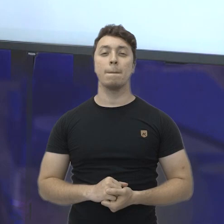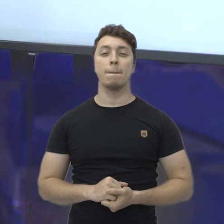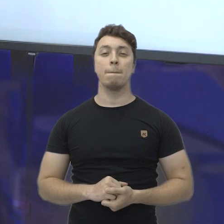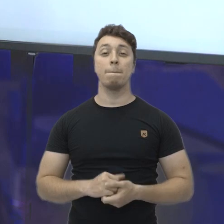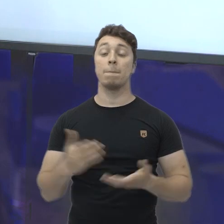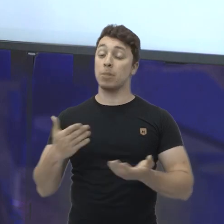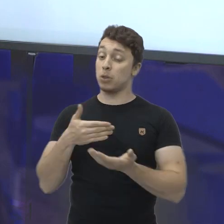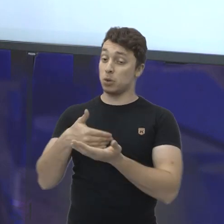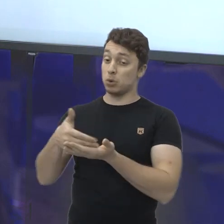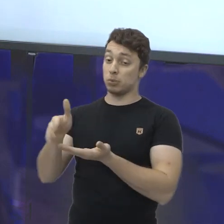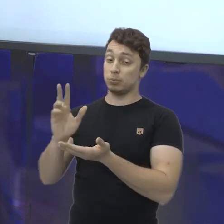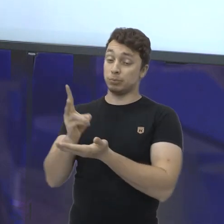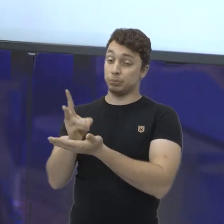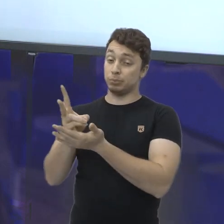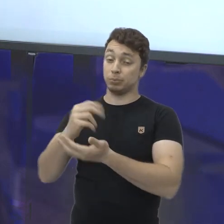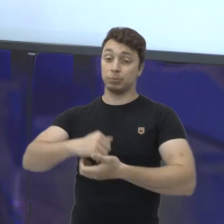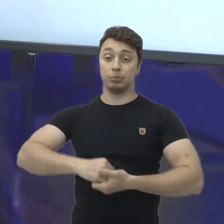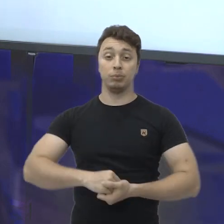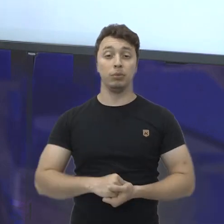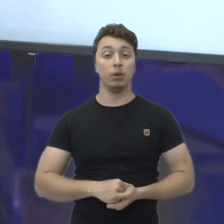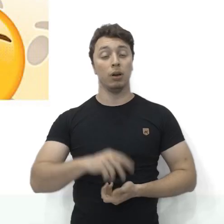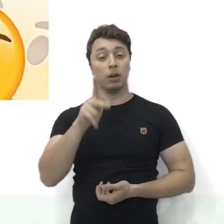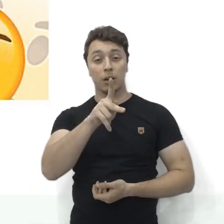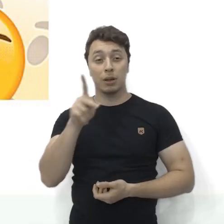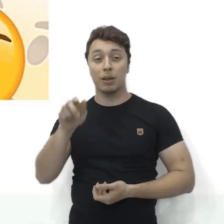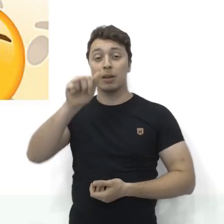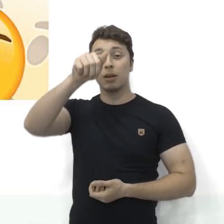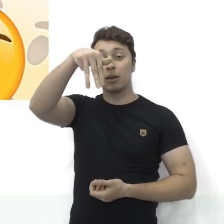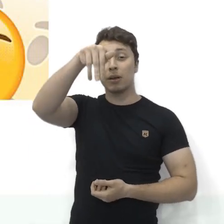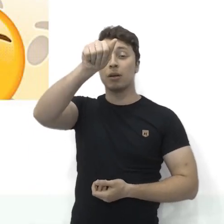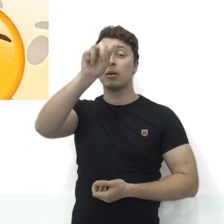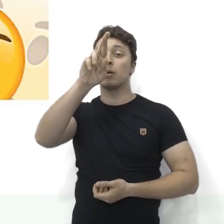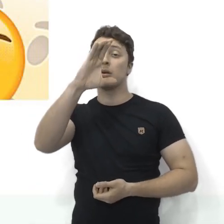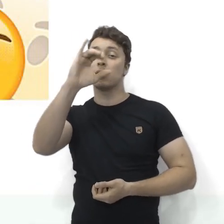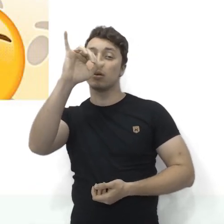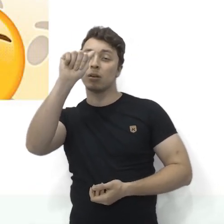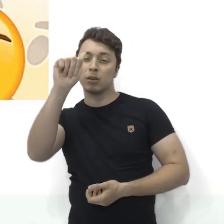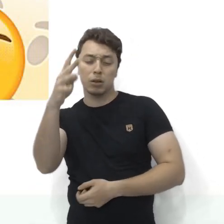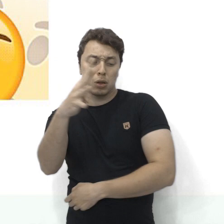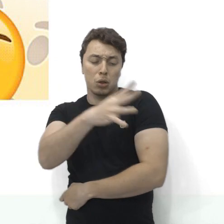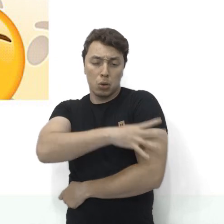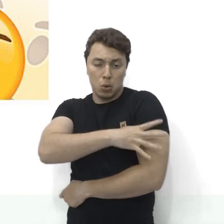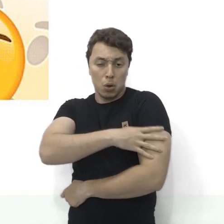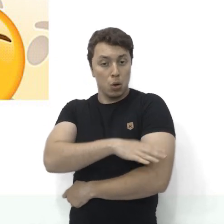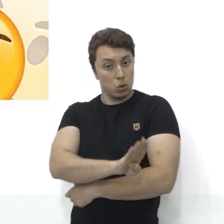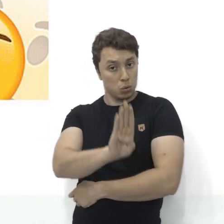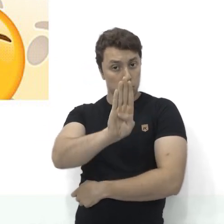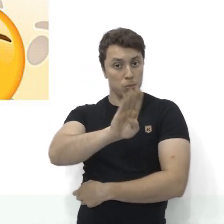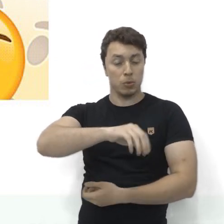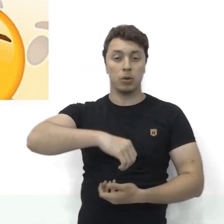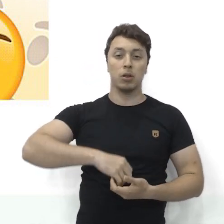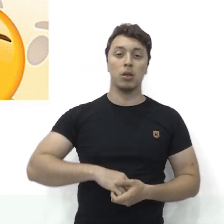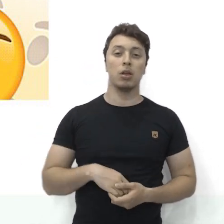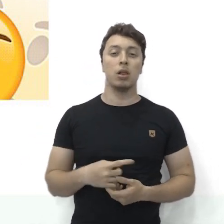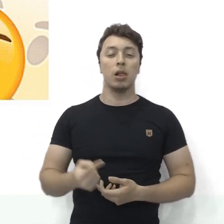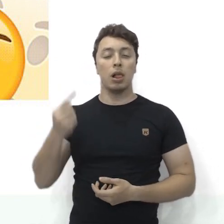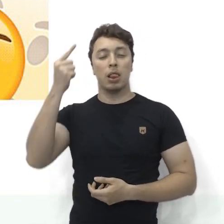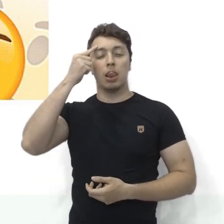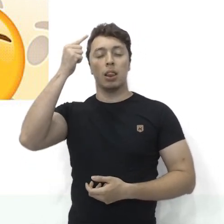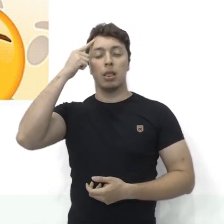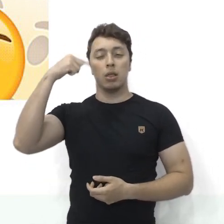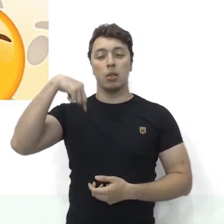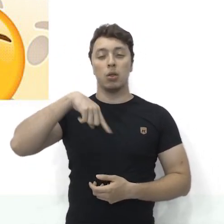Vamos continuar. A professora Ana Márcia, do 4º ano B, resolveu levar seus alunos ao